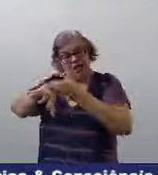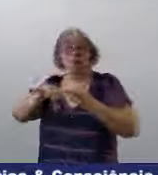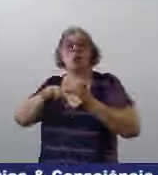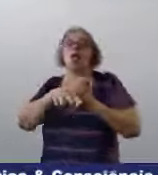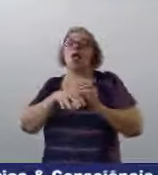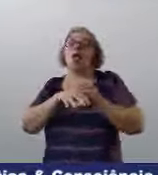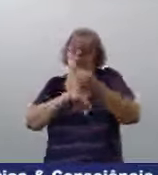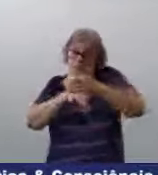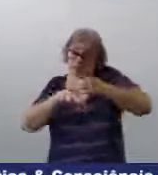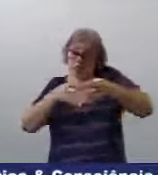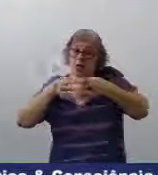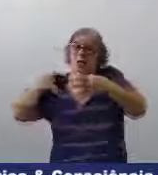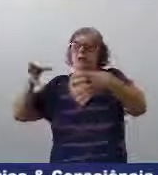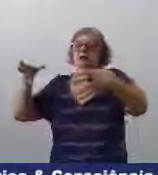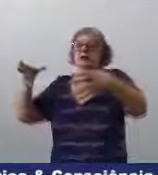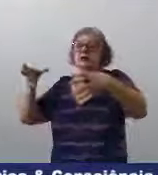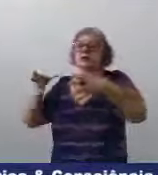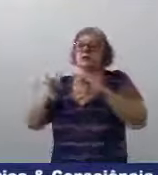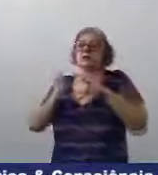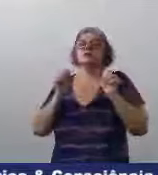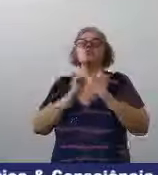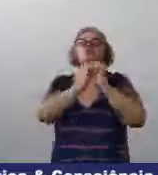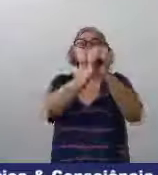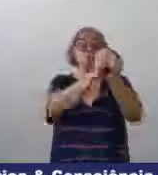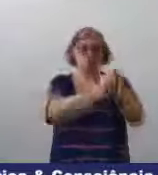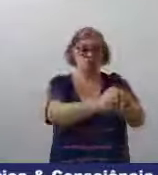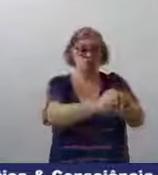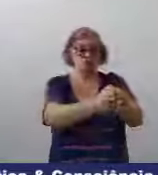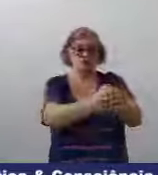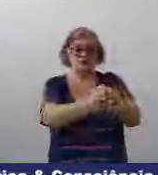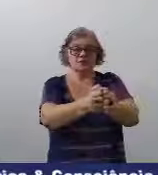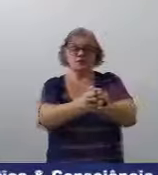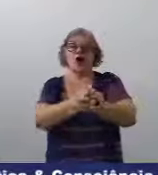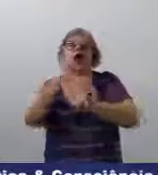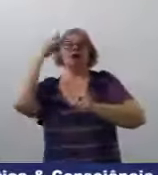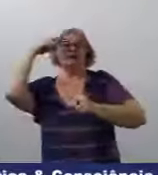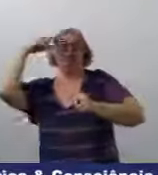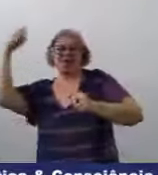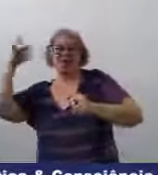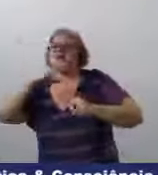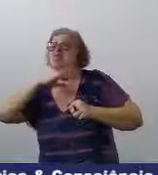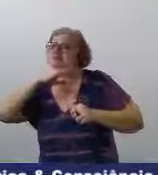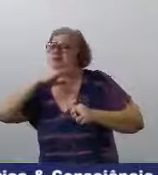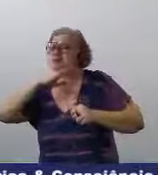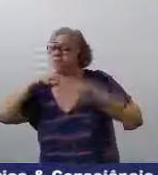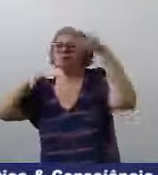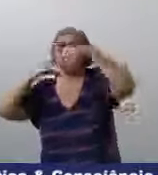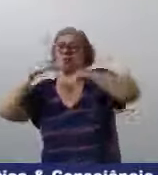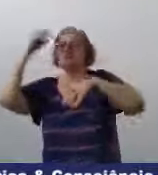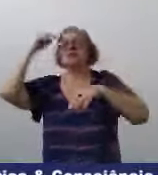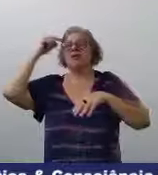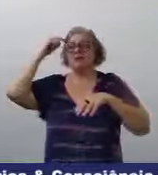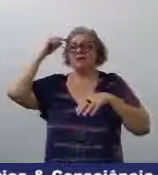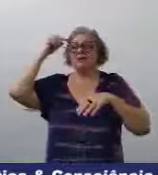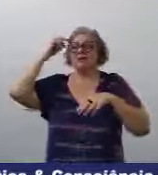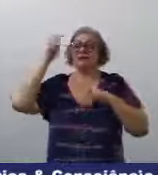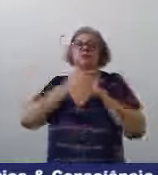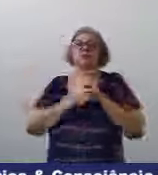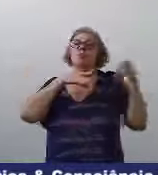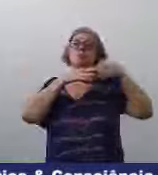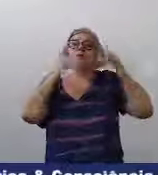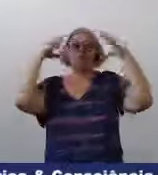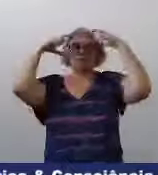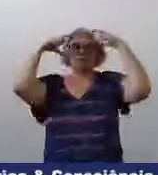o qual as células deveriam crescer. Mas, ao mesmo tempo, colocou ideias pessimistas na cabeça da